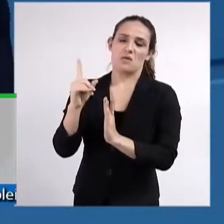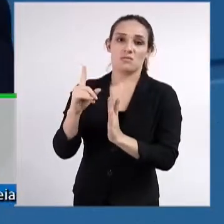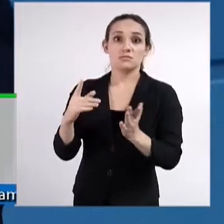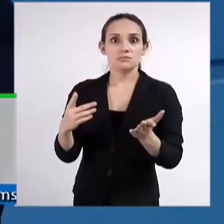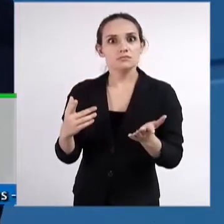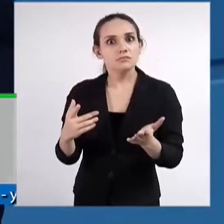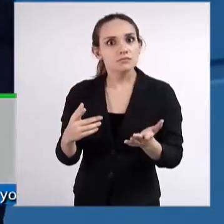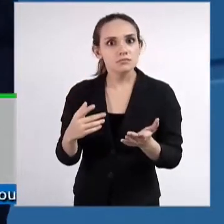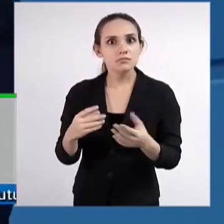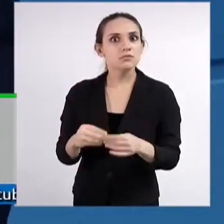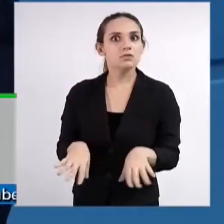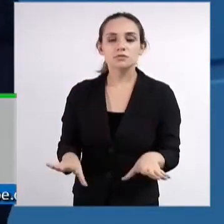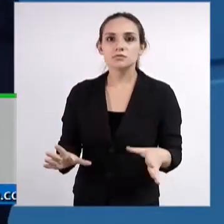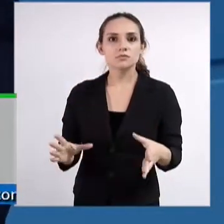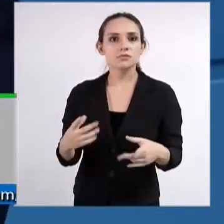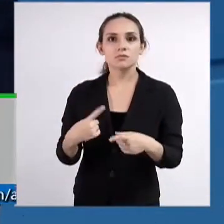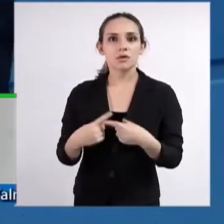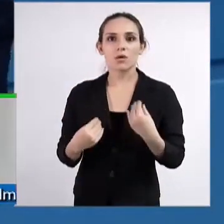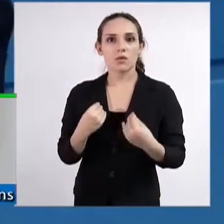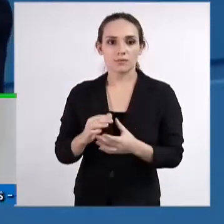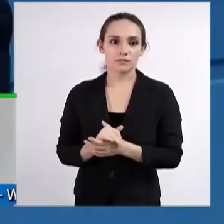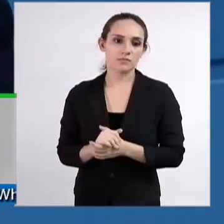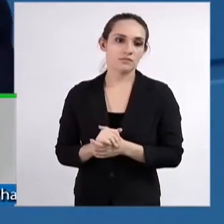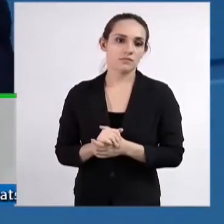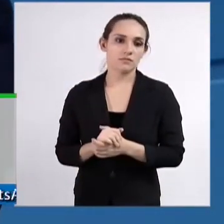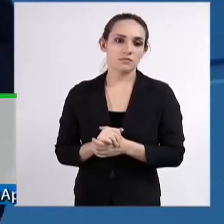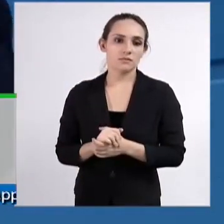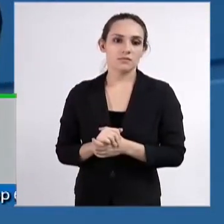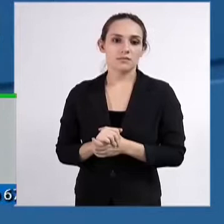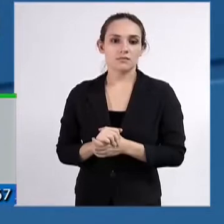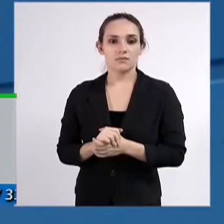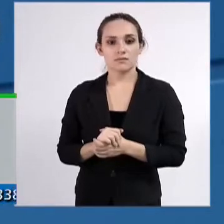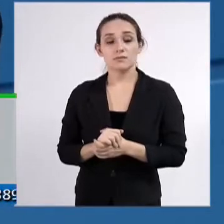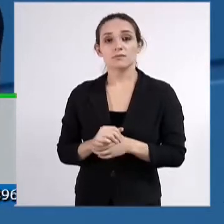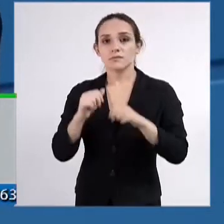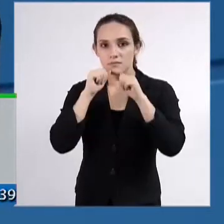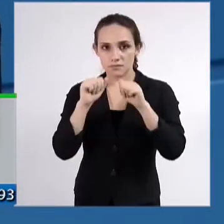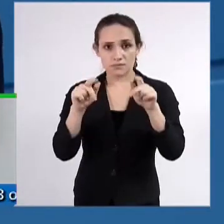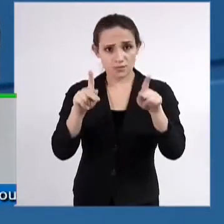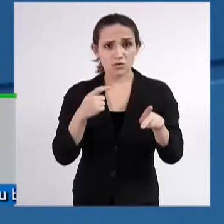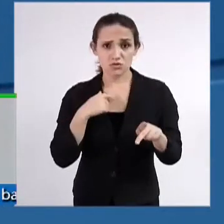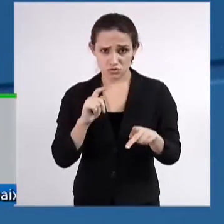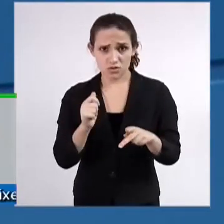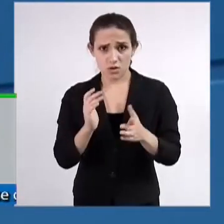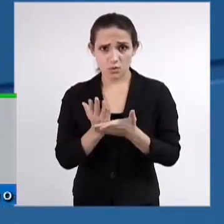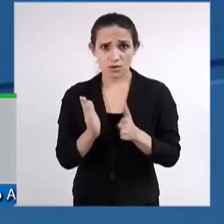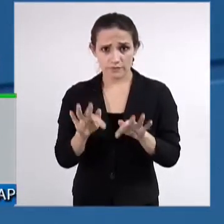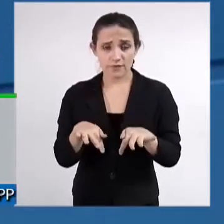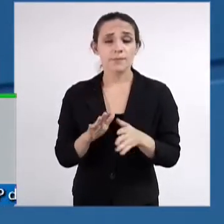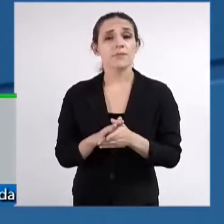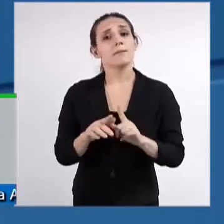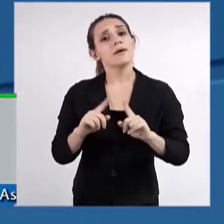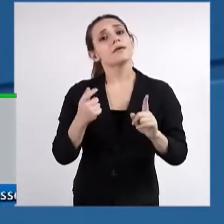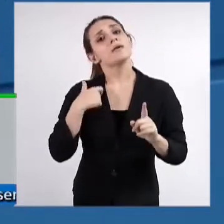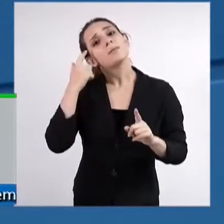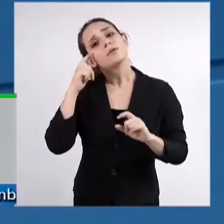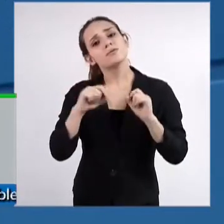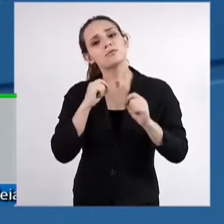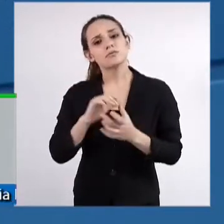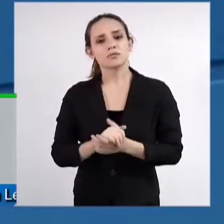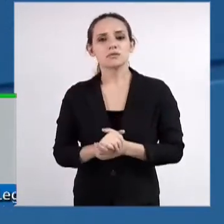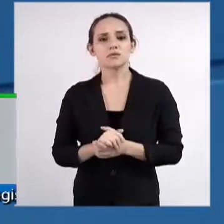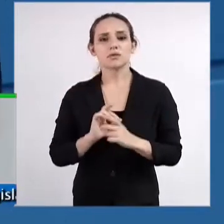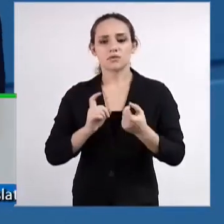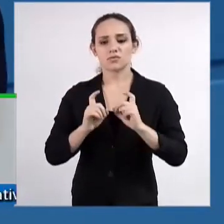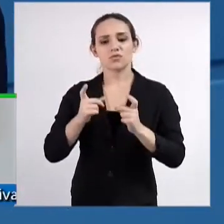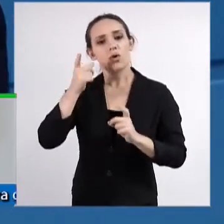né, nacional sem dimensão. Então, eu acho que a audiência pública, já estou finalizando, a reunião de ontem, ela